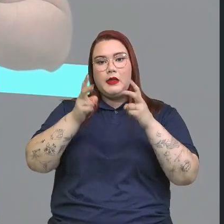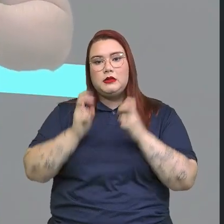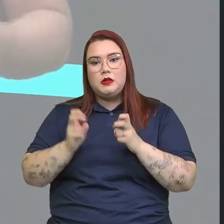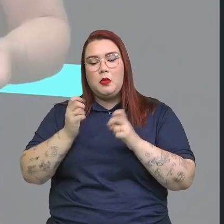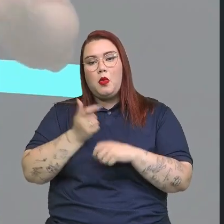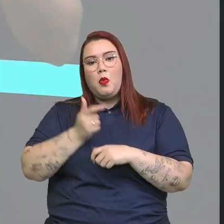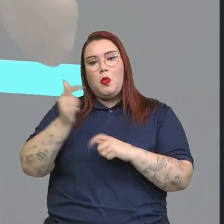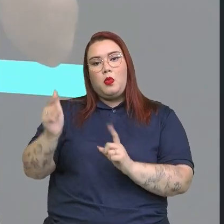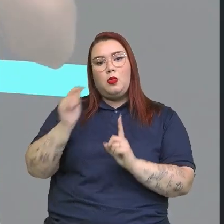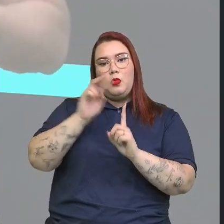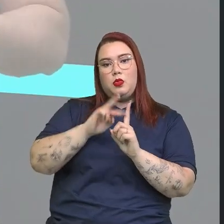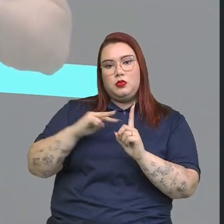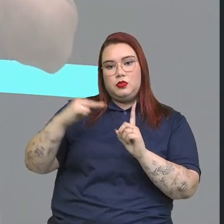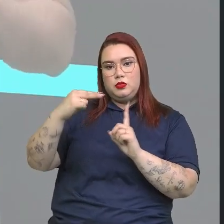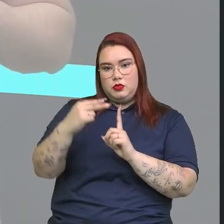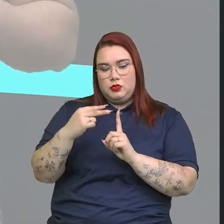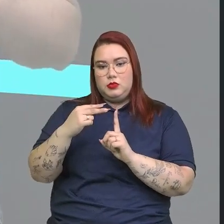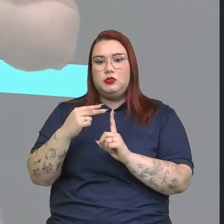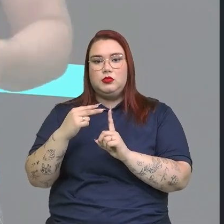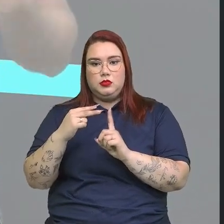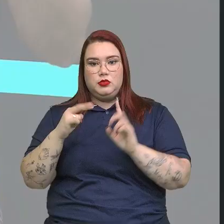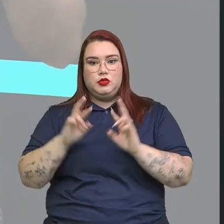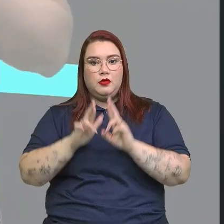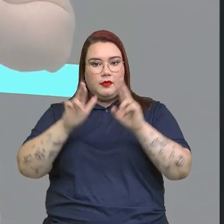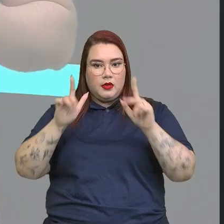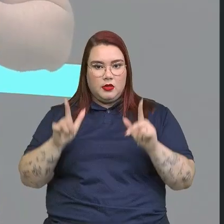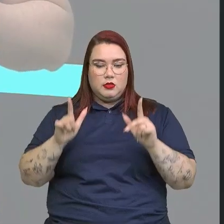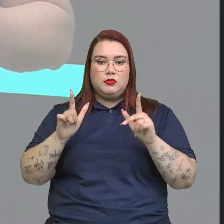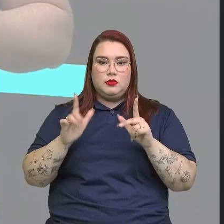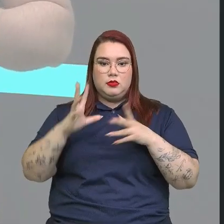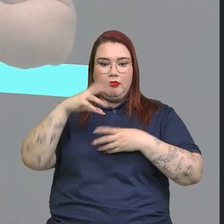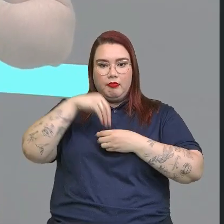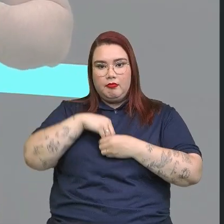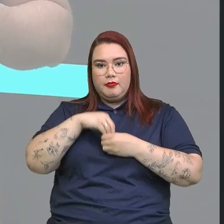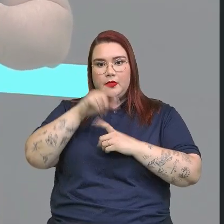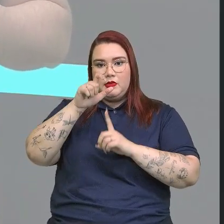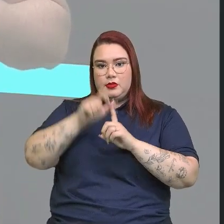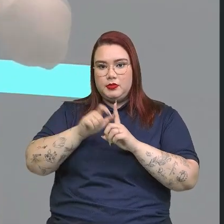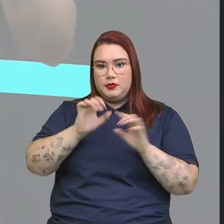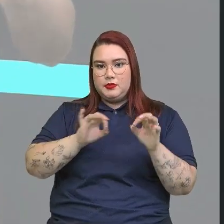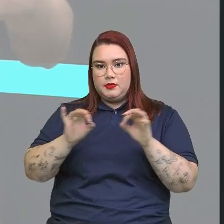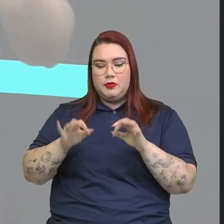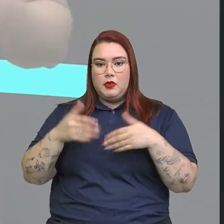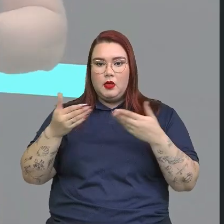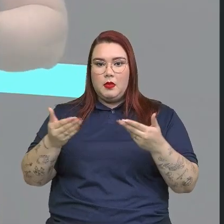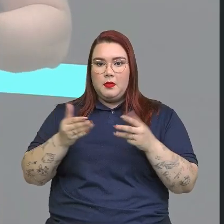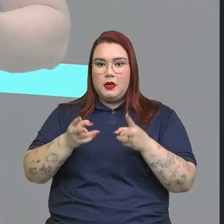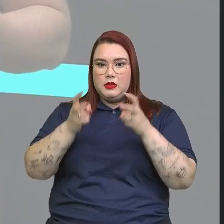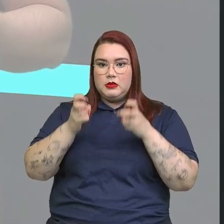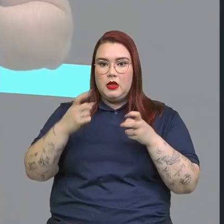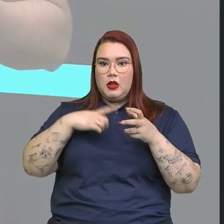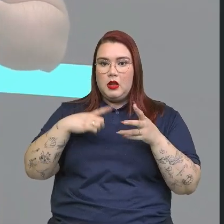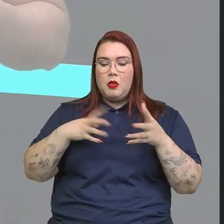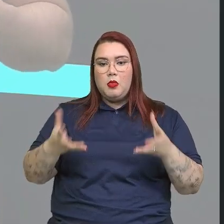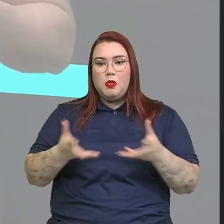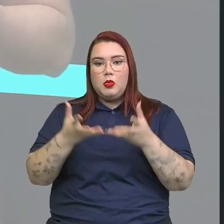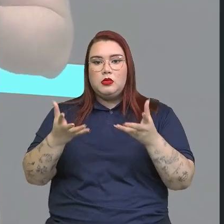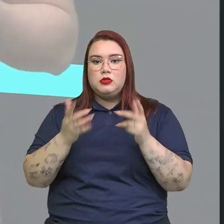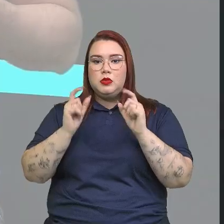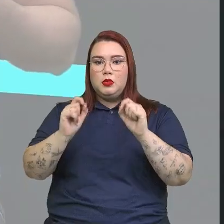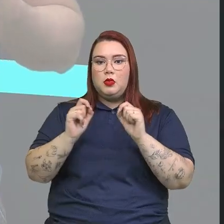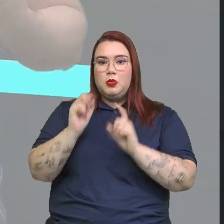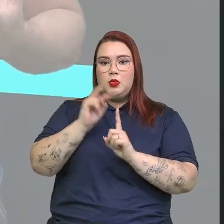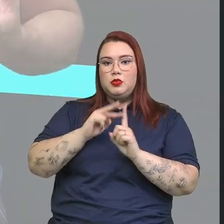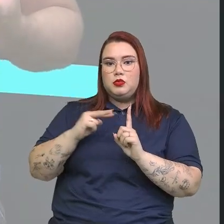mais inusitada, mais intimista, né, para o interior do personagem. Então perceba que ela promove assim uma